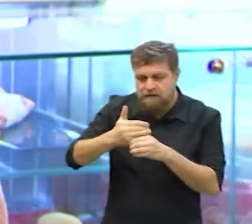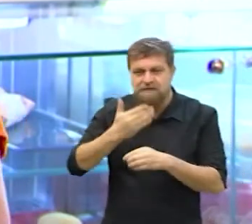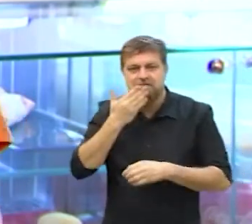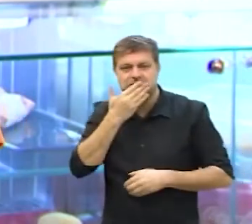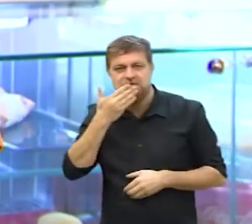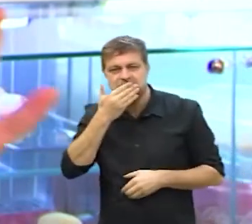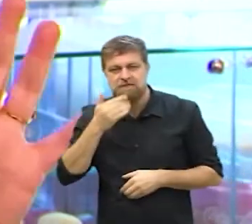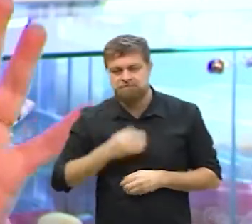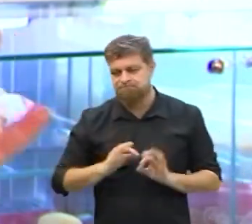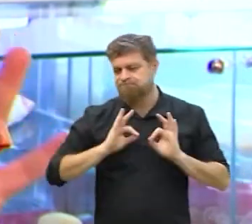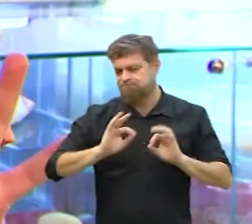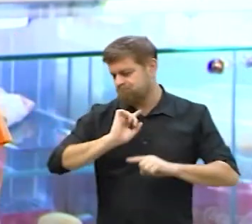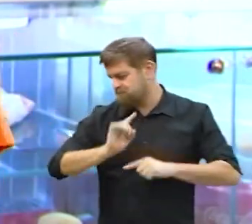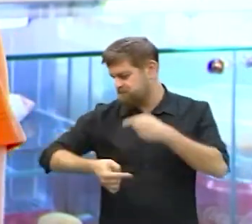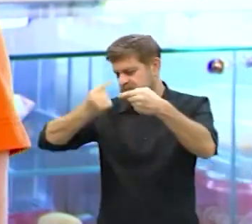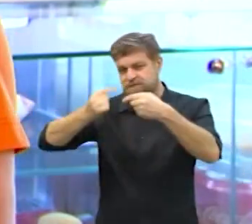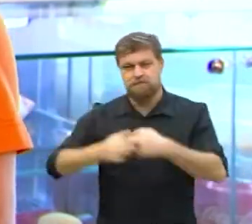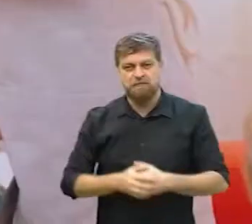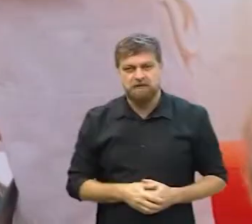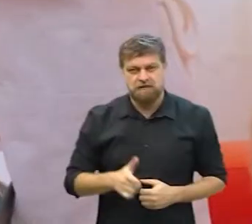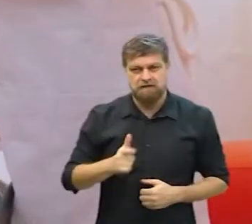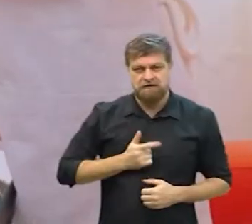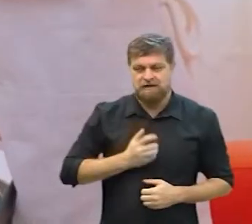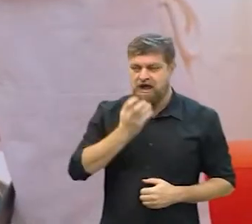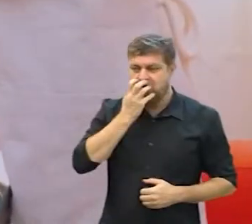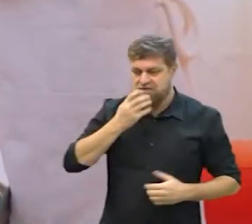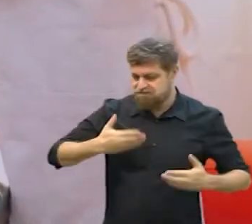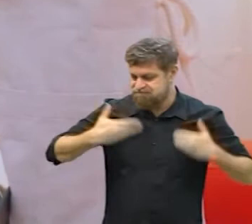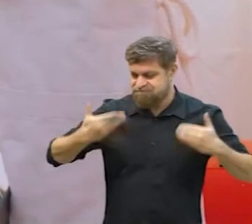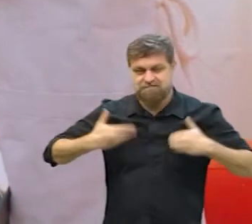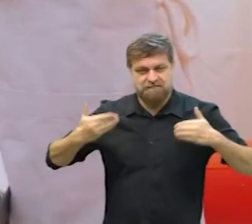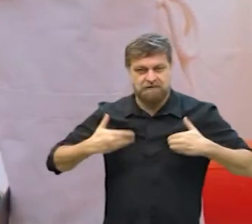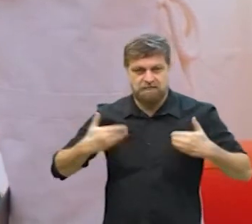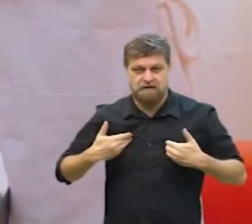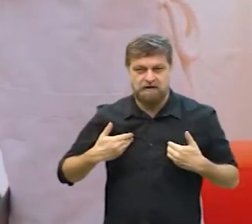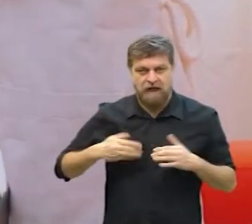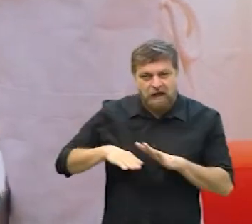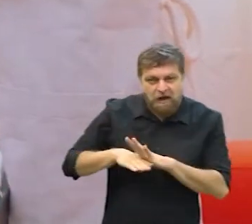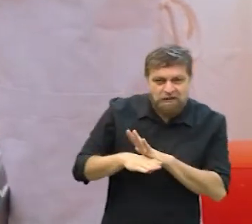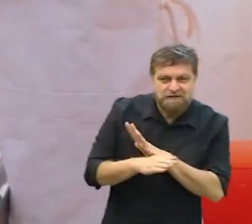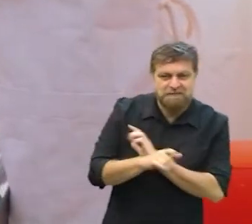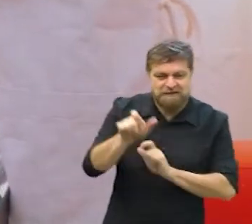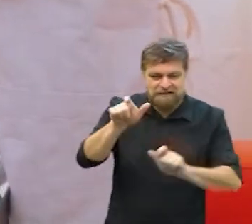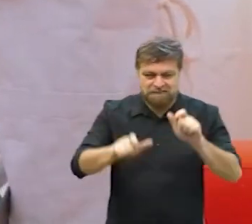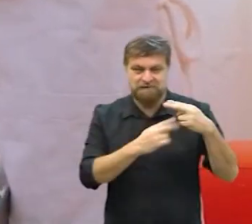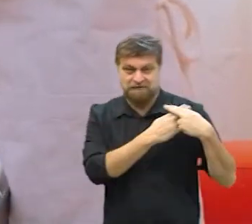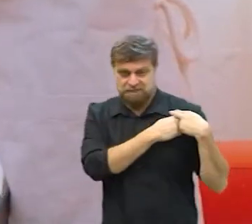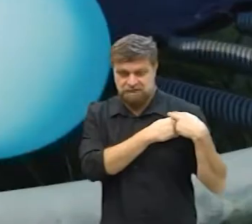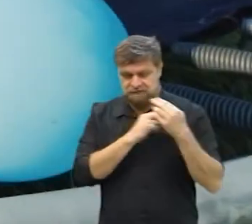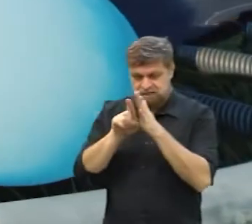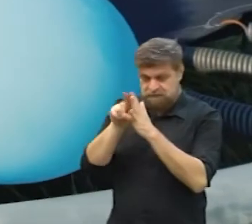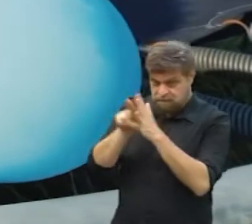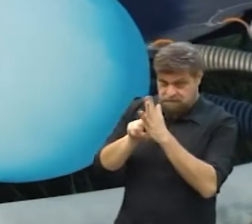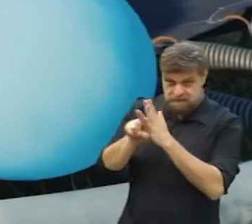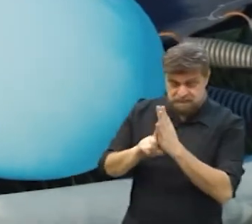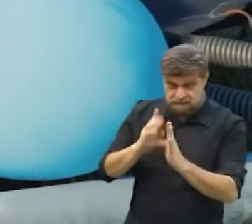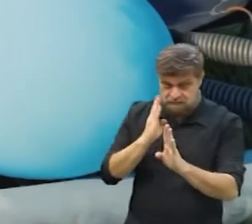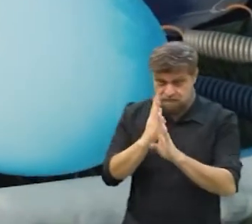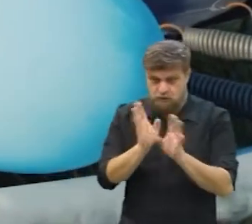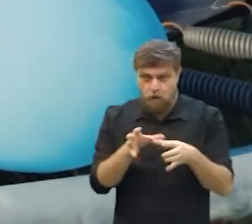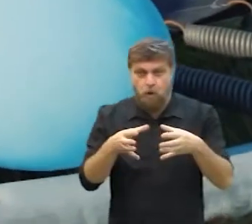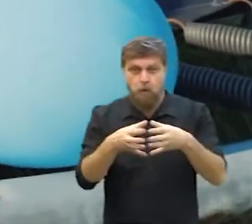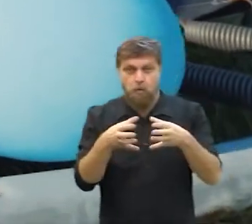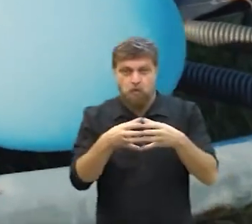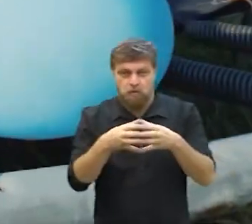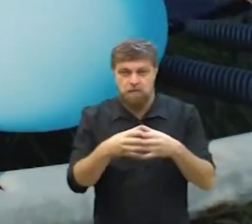tal, e o recheio, ele faz sucesso. Celebrar a vida dos bichinhos está cada vez mais comum entre os tutores. Segundo uma